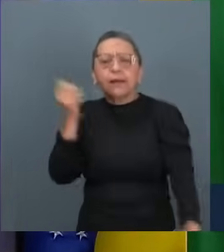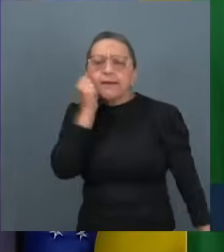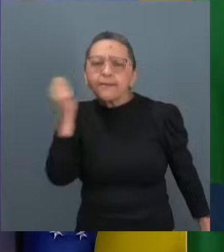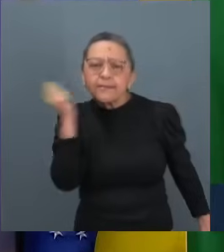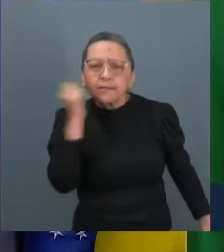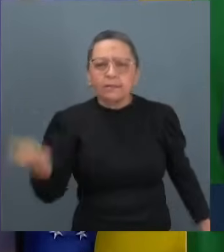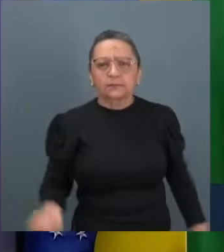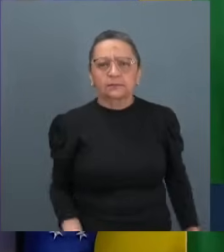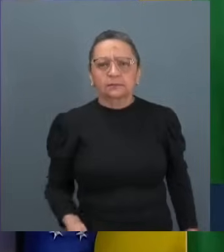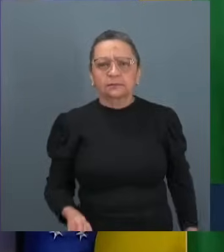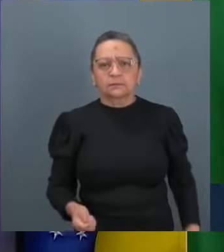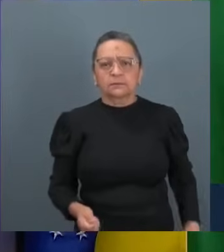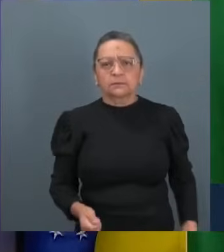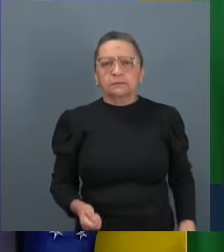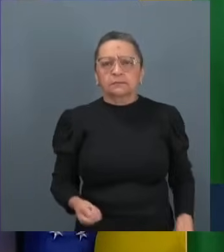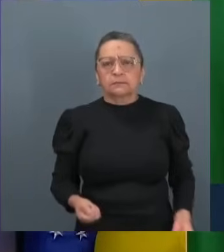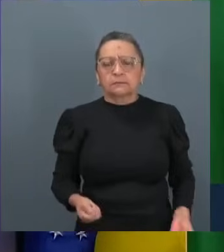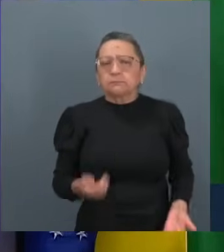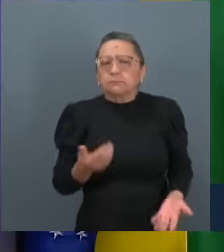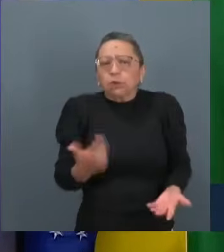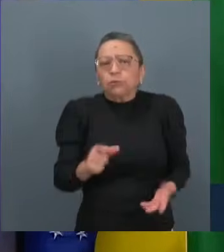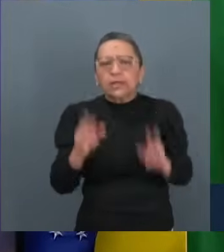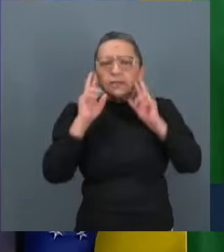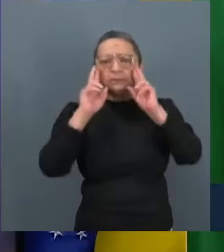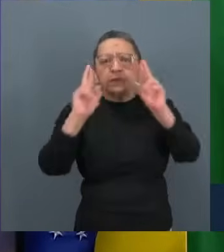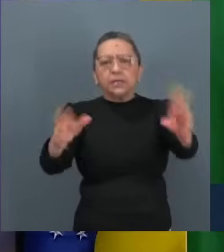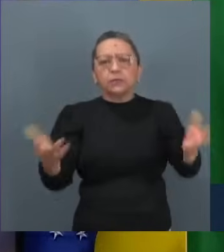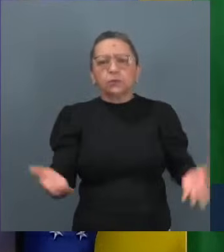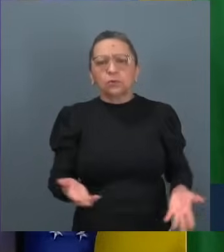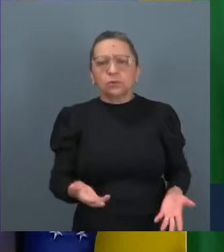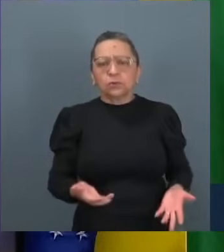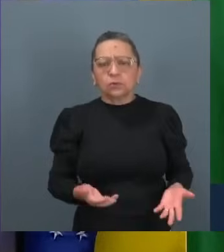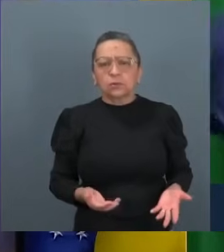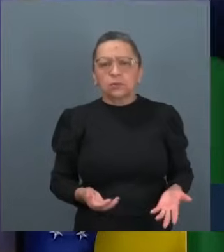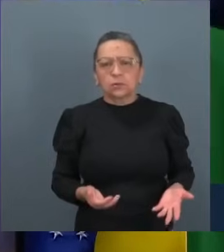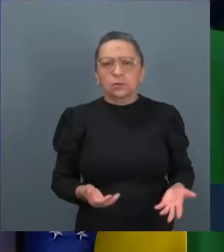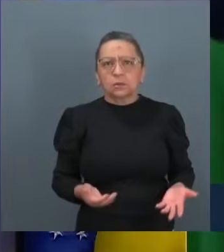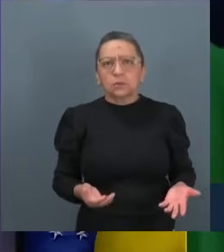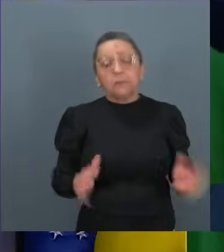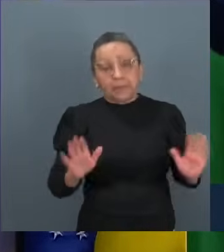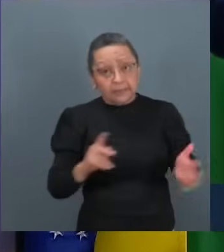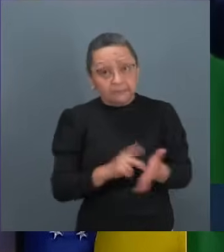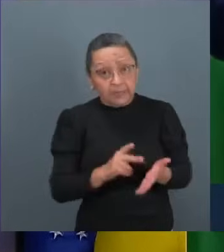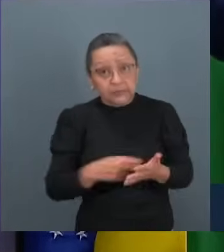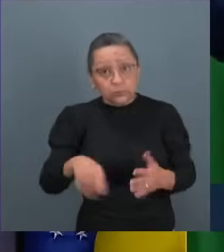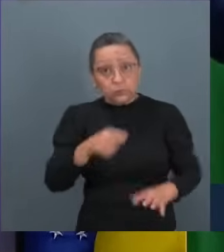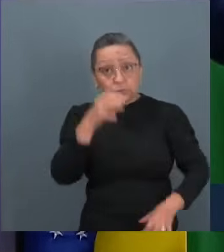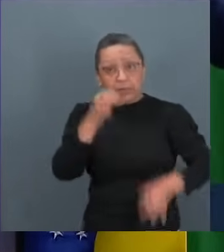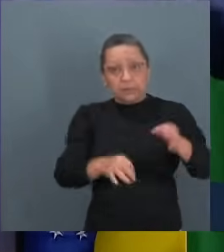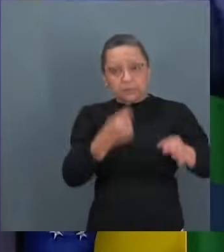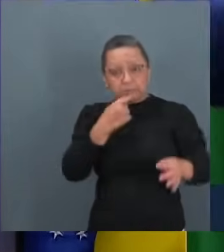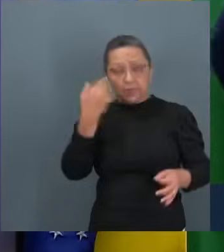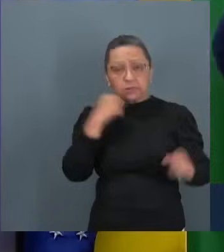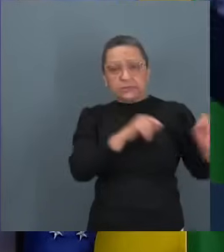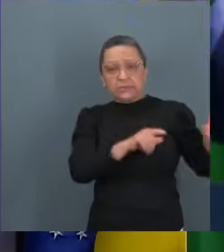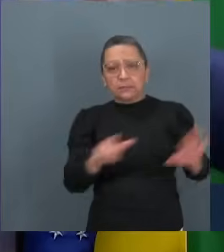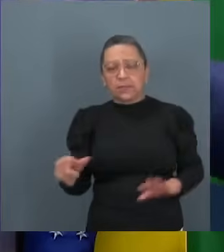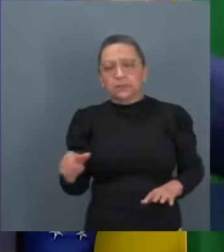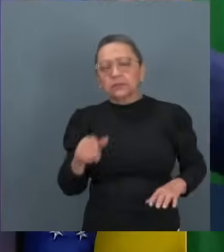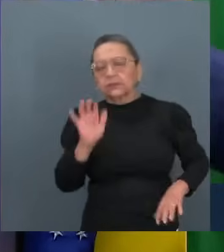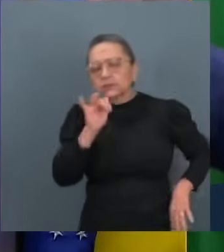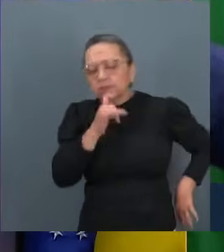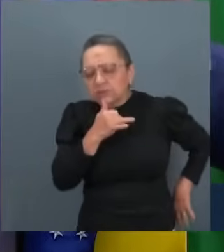cara dura. Perderam o pudor. Aliás, esse julgamento que nós tivemos essa semana foi